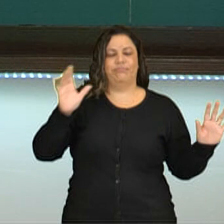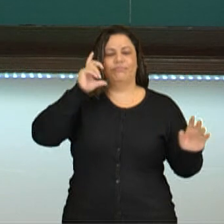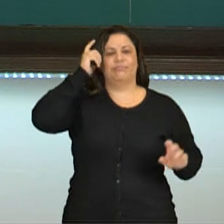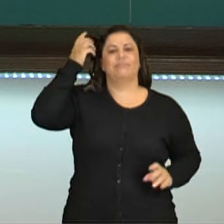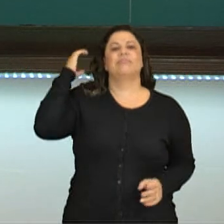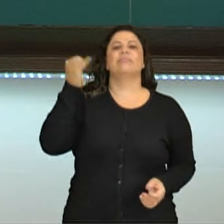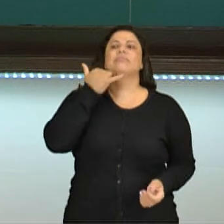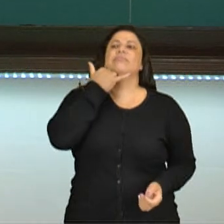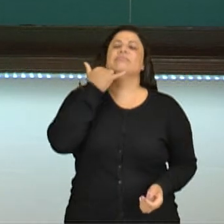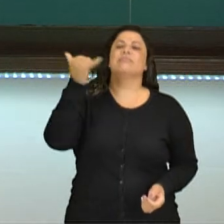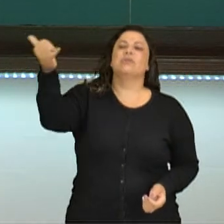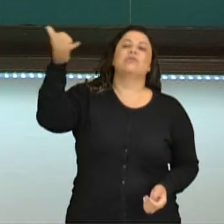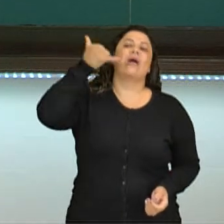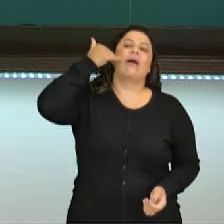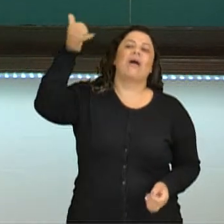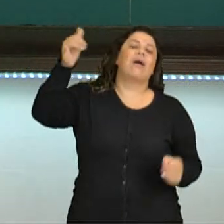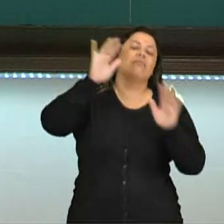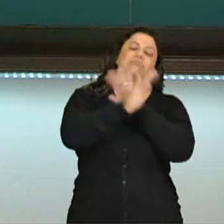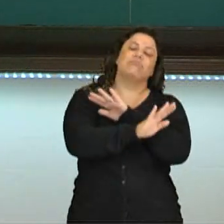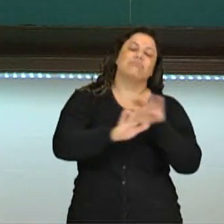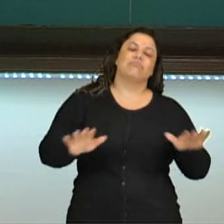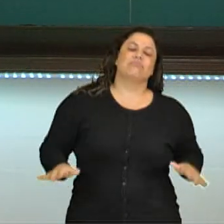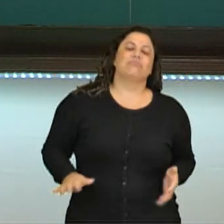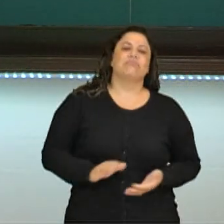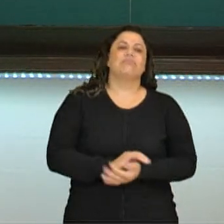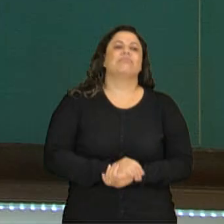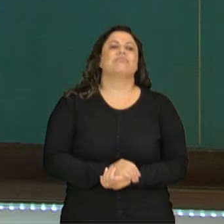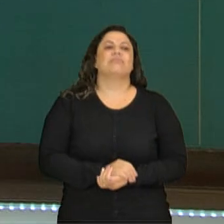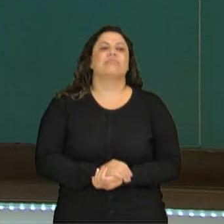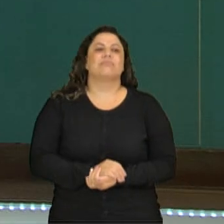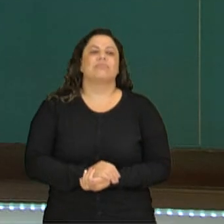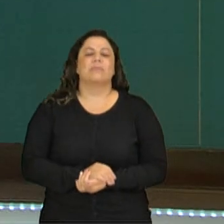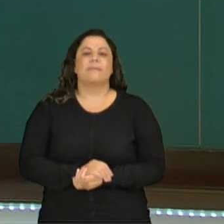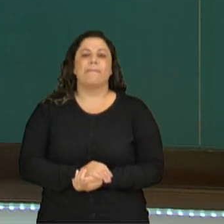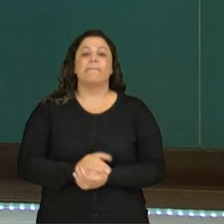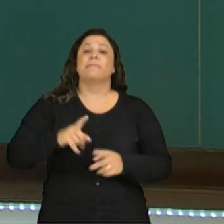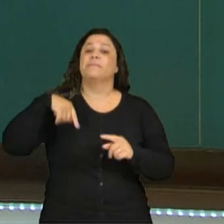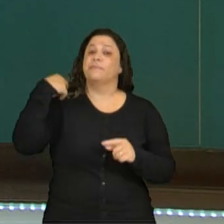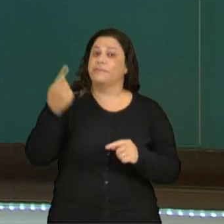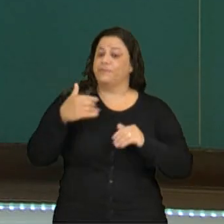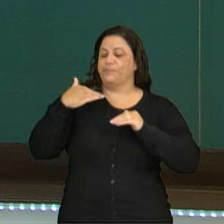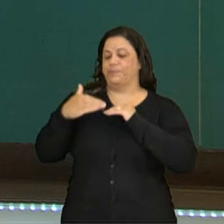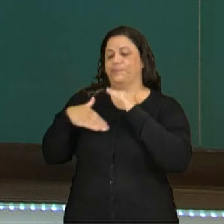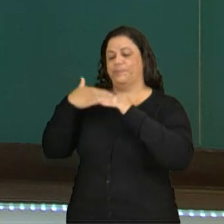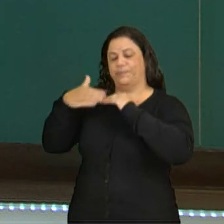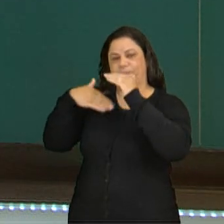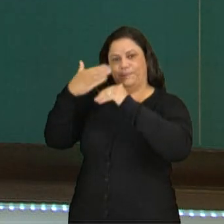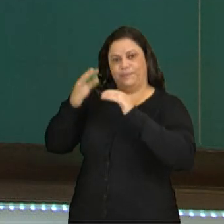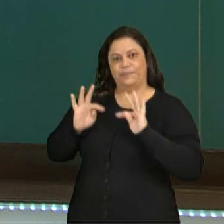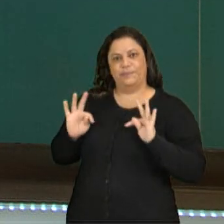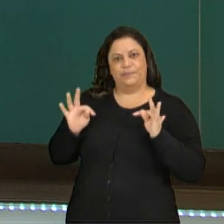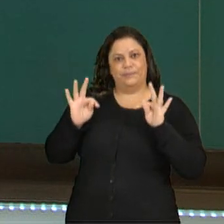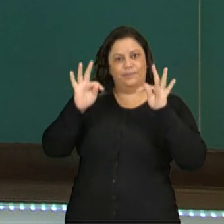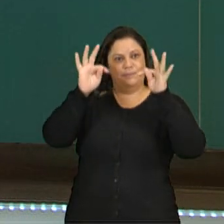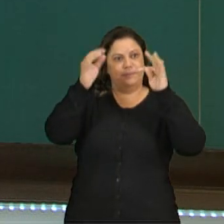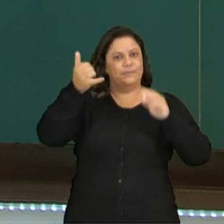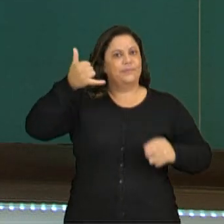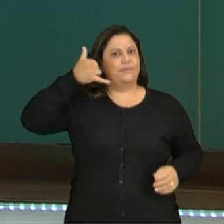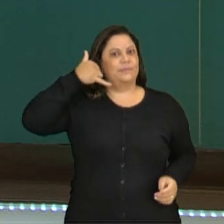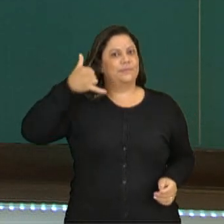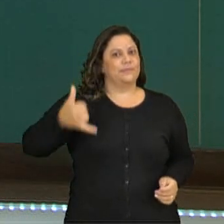e para os telefones fixos da época. Com o avanço da tecnologia, os celulares começaram